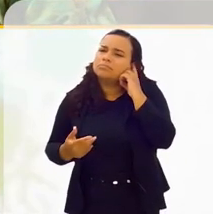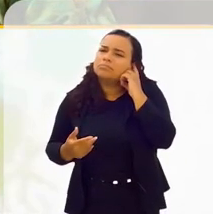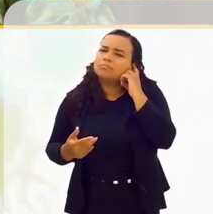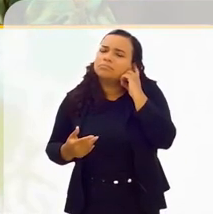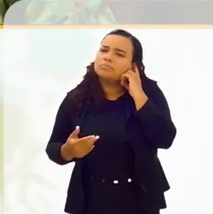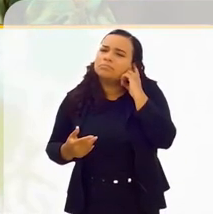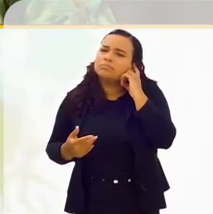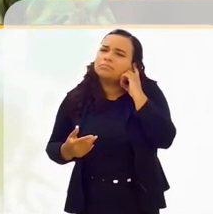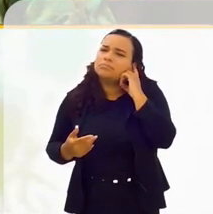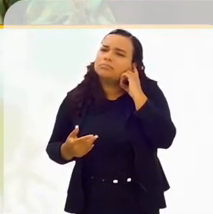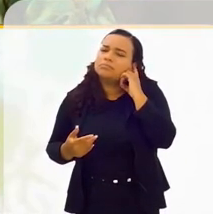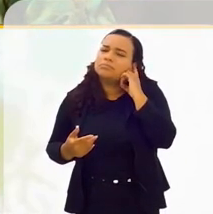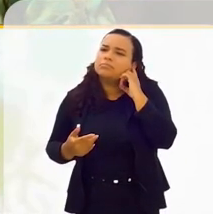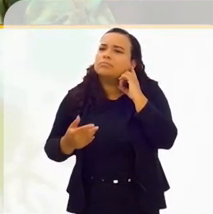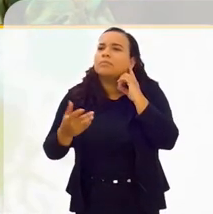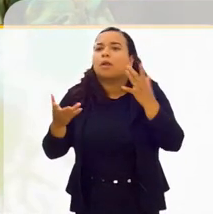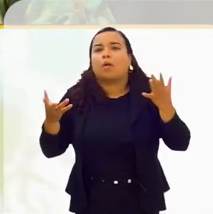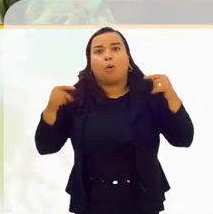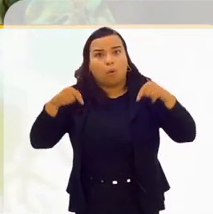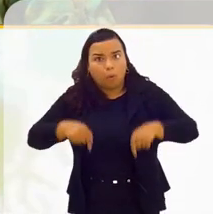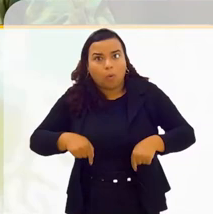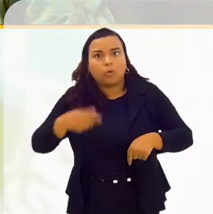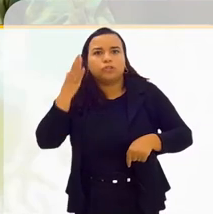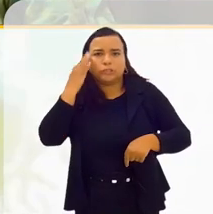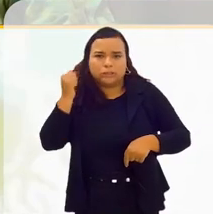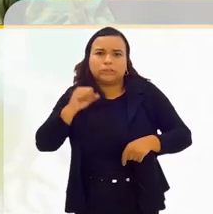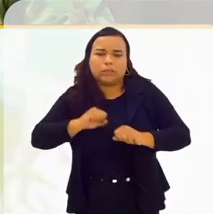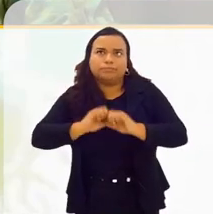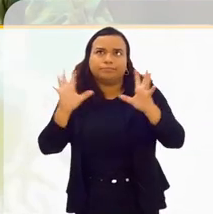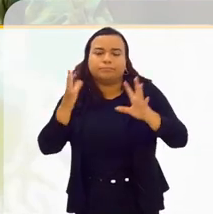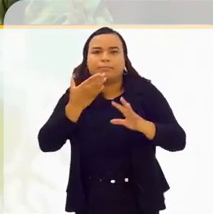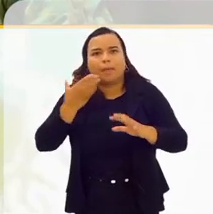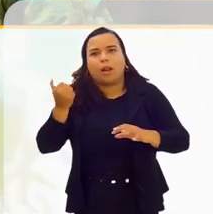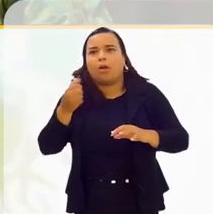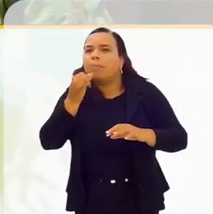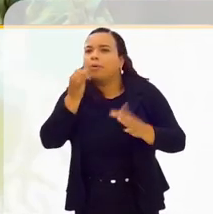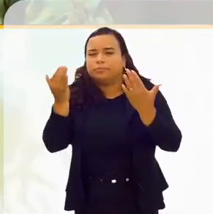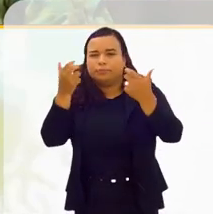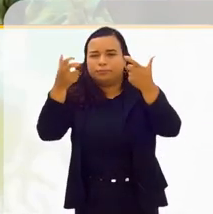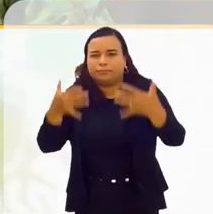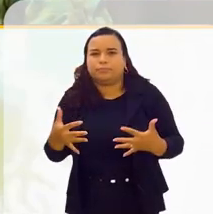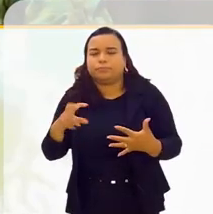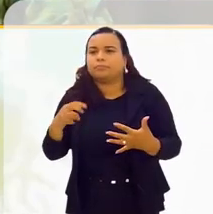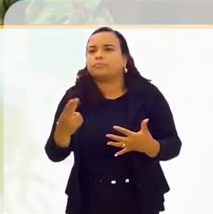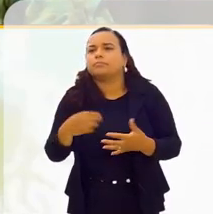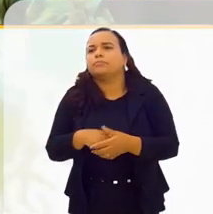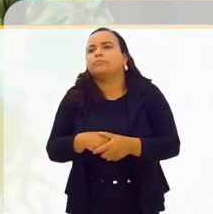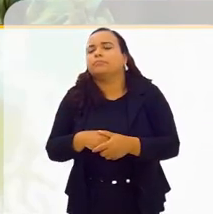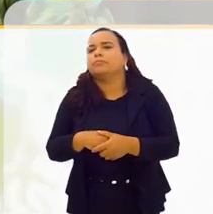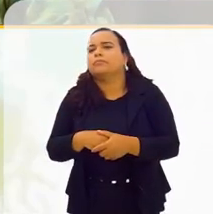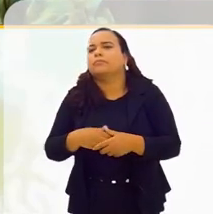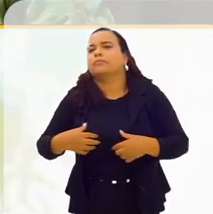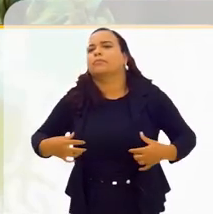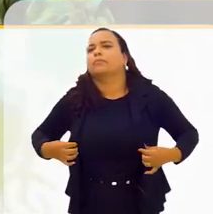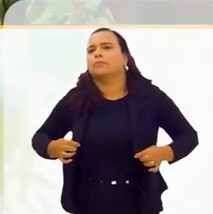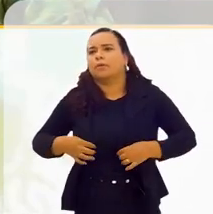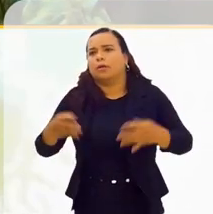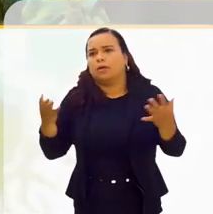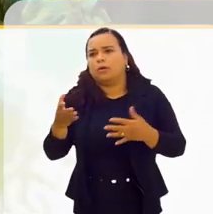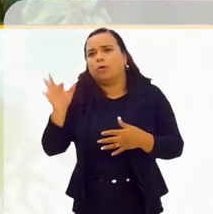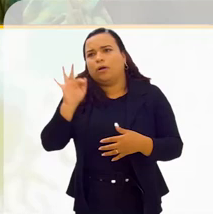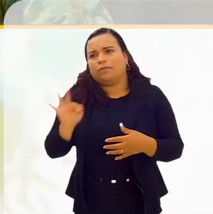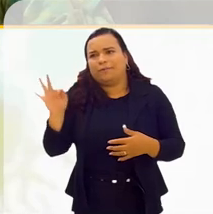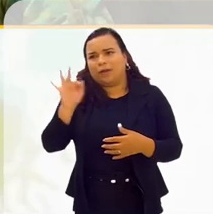É como se eu hoje eu entendo um pouco melhor isso mas assim um exemplo prático tô numa